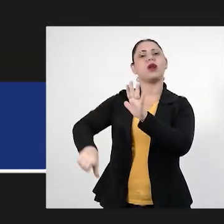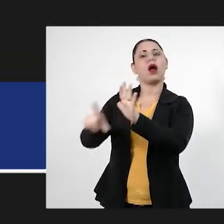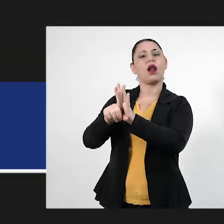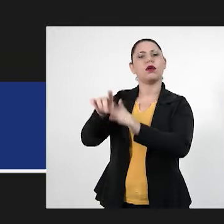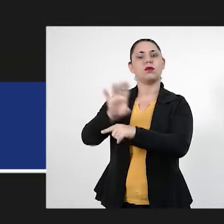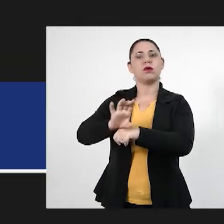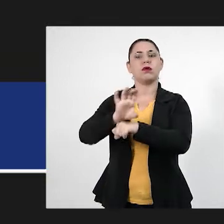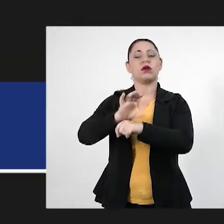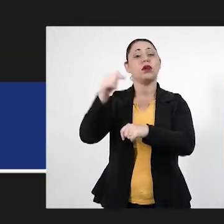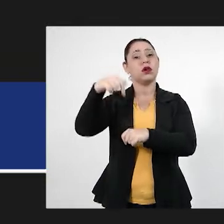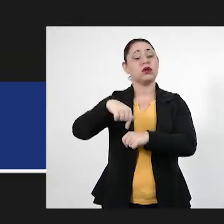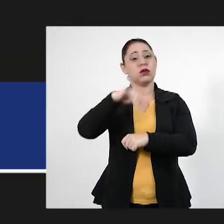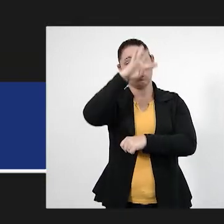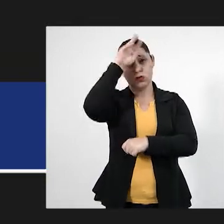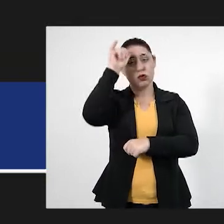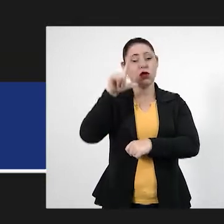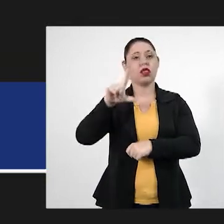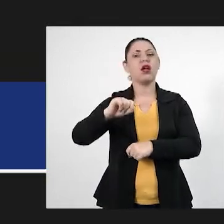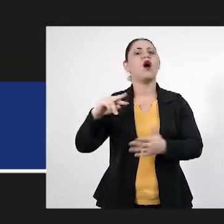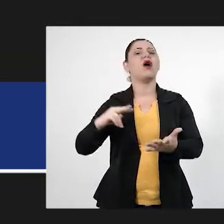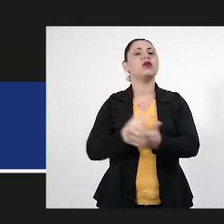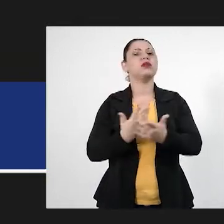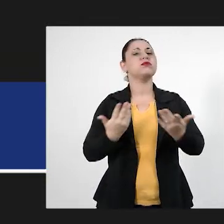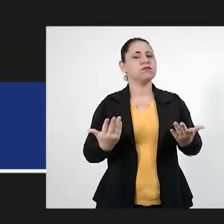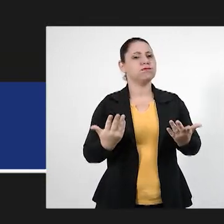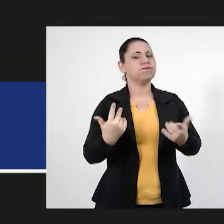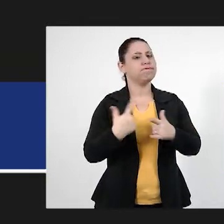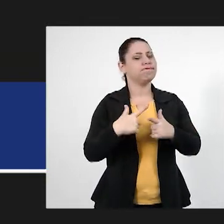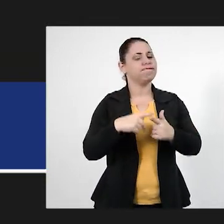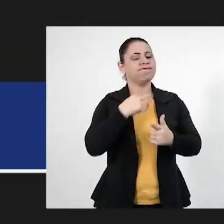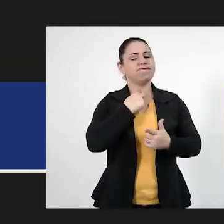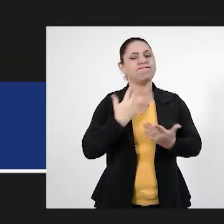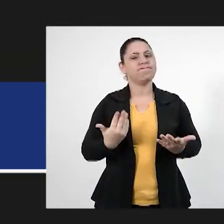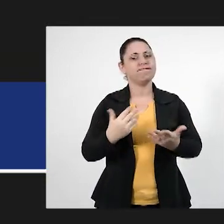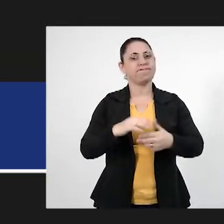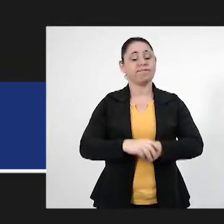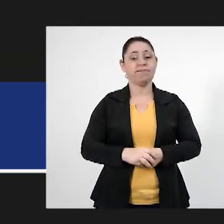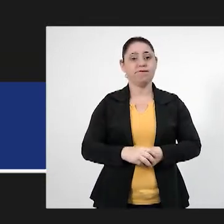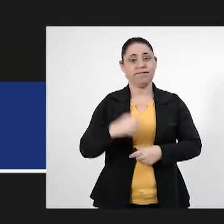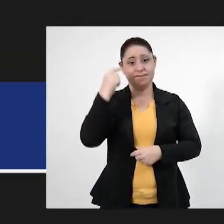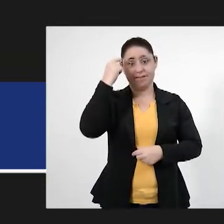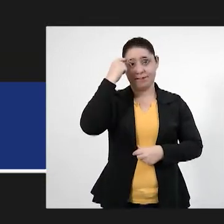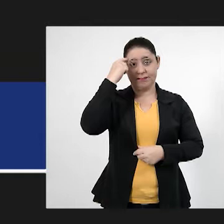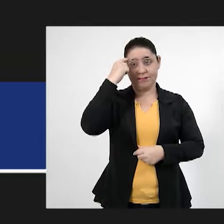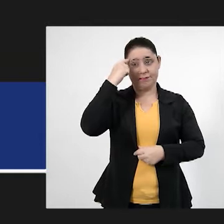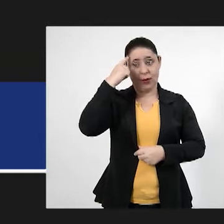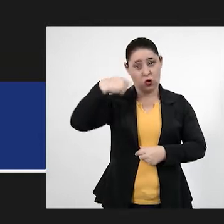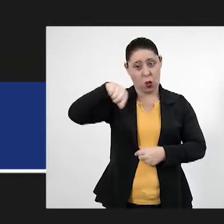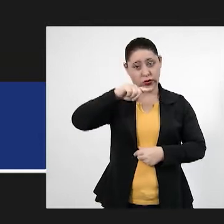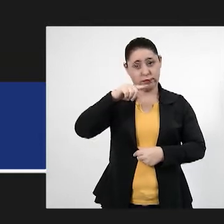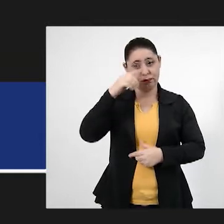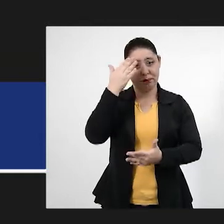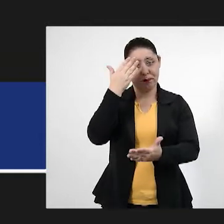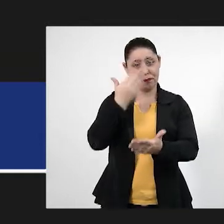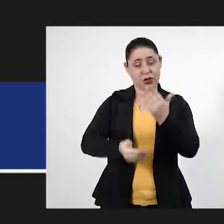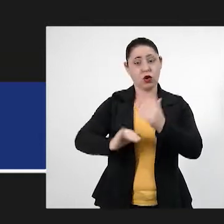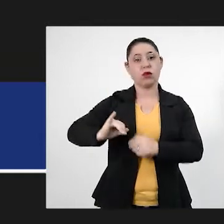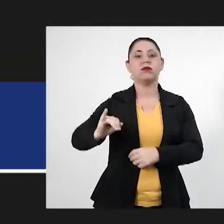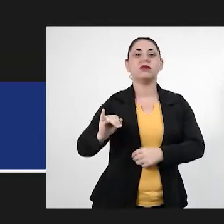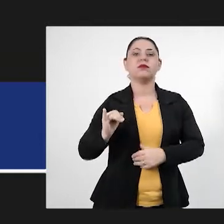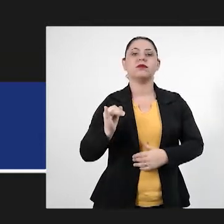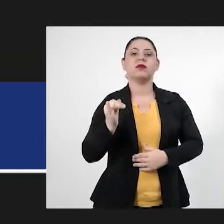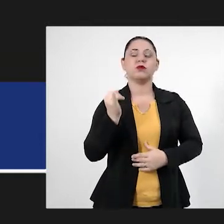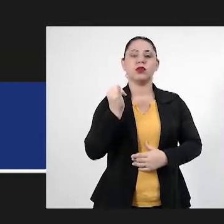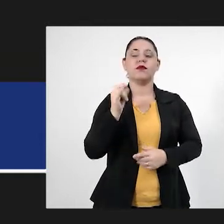nesses estados é constitucional e aqui no Mato Grosso do Sul é inconstitucional? Não pode. Eu acho que